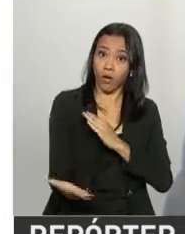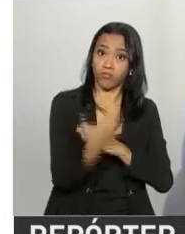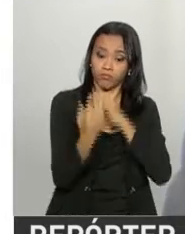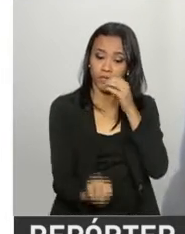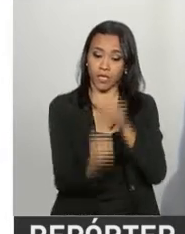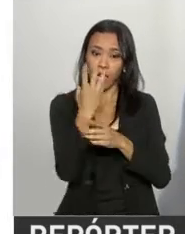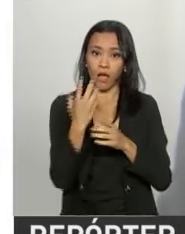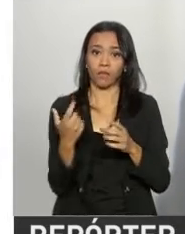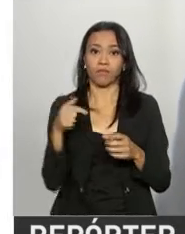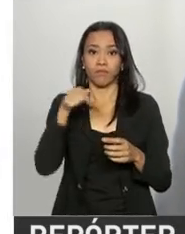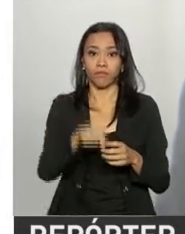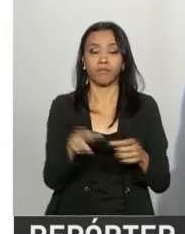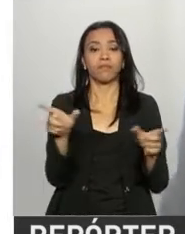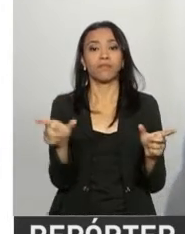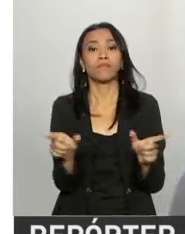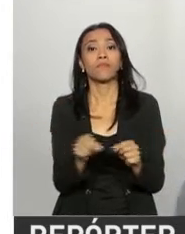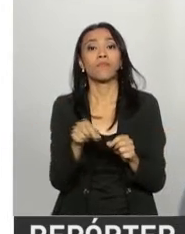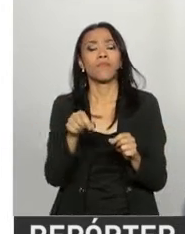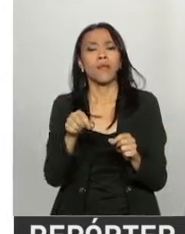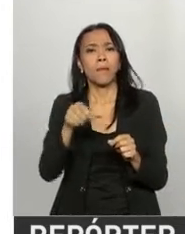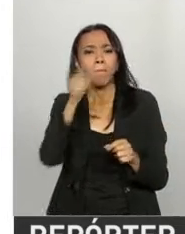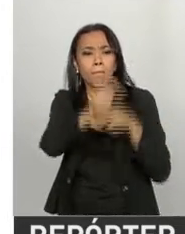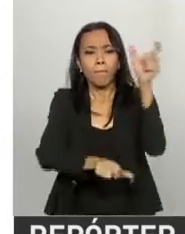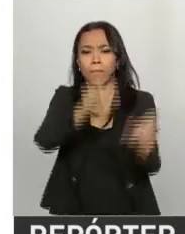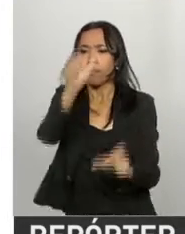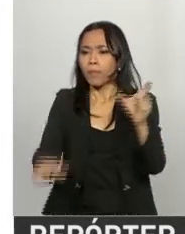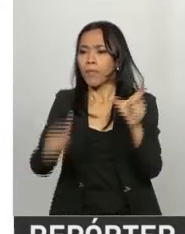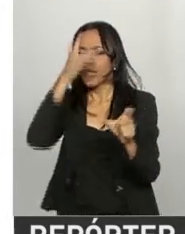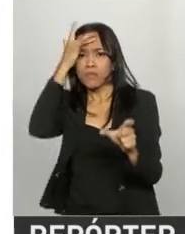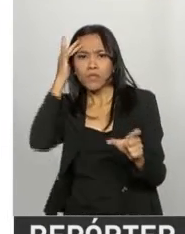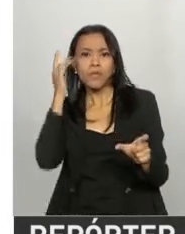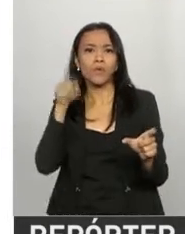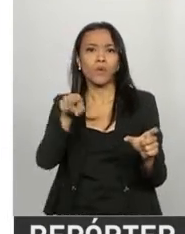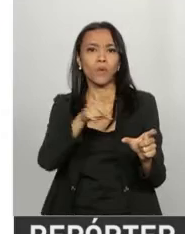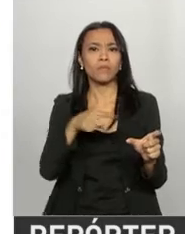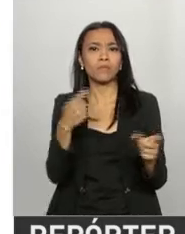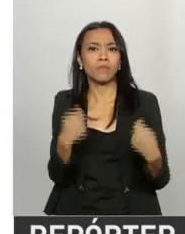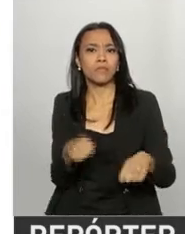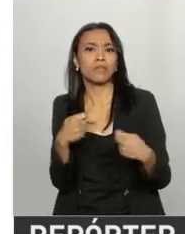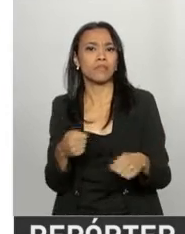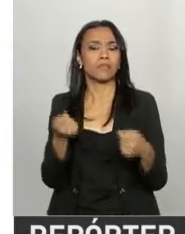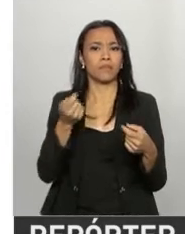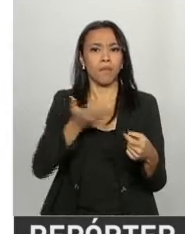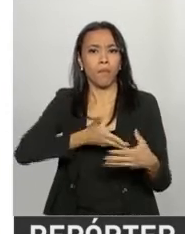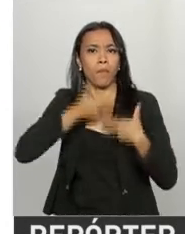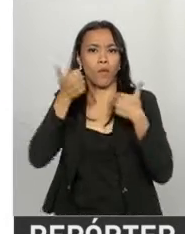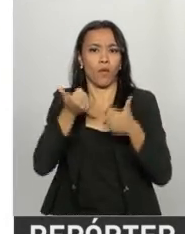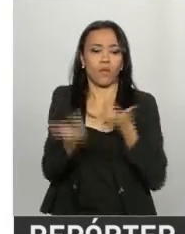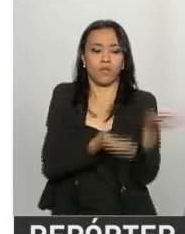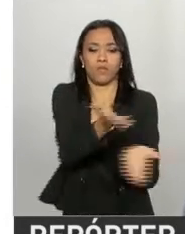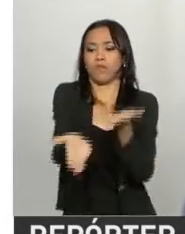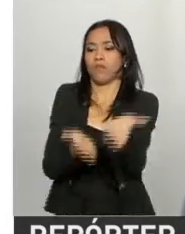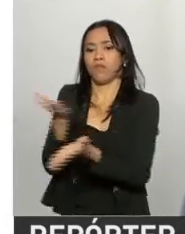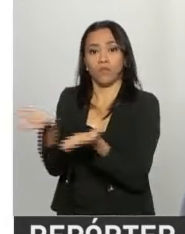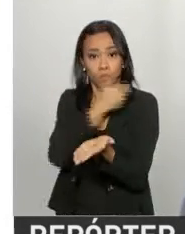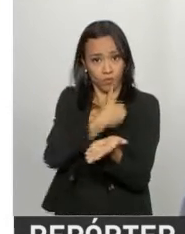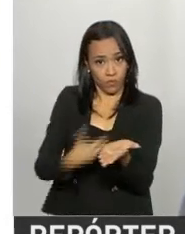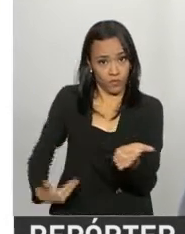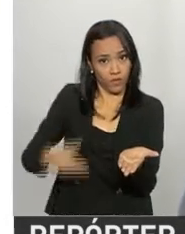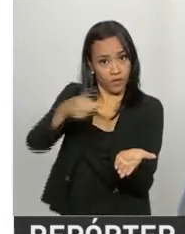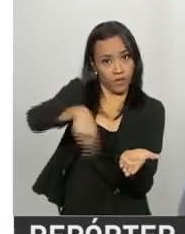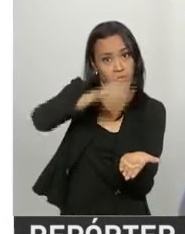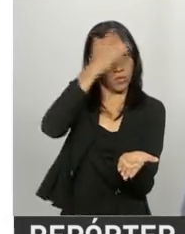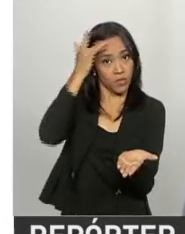lado, temos o cidadão cada vez mais mobilizado em torno da necessidade de melhor oferta de serviços públicos. De